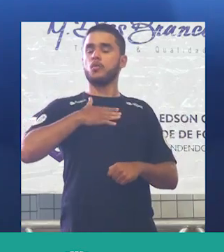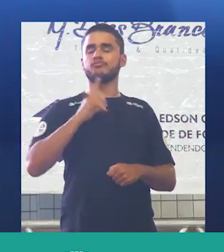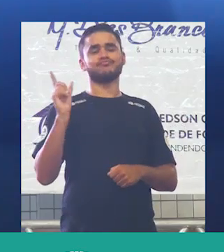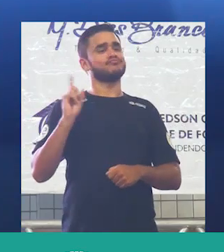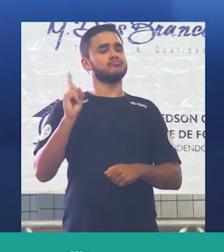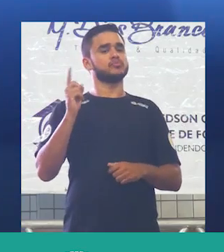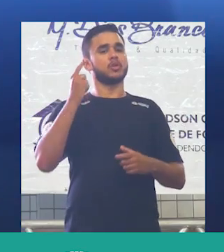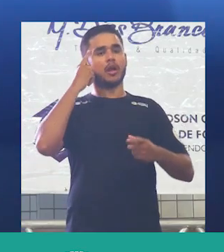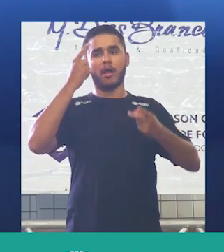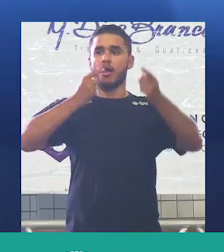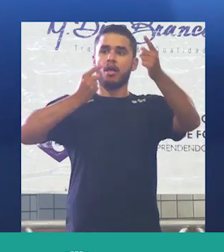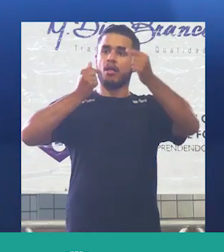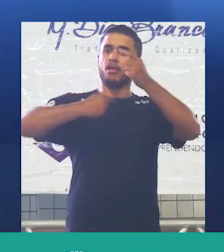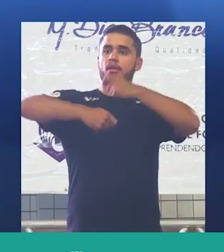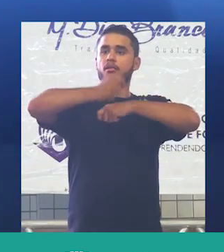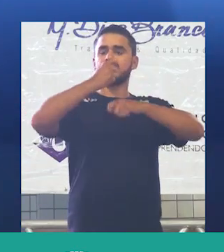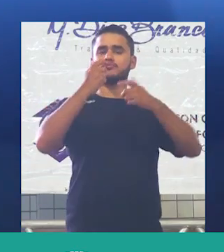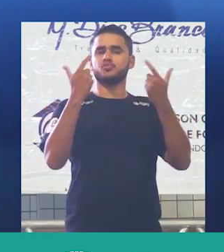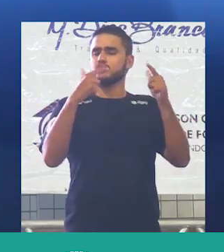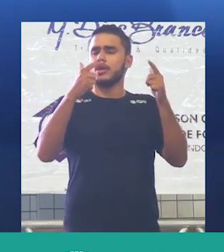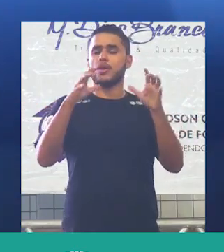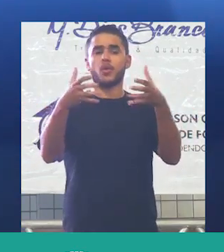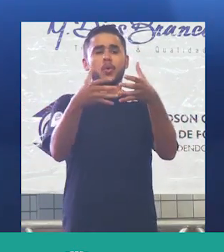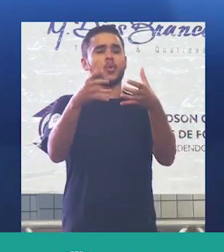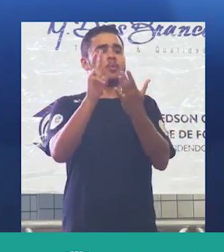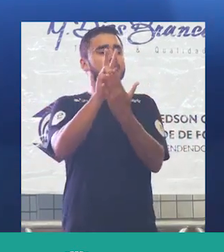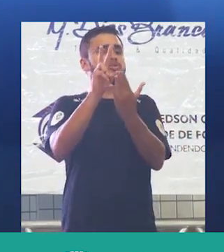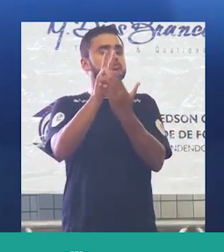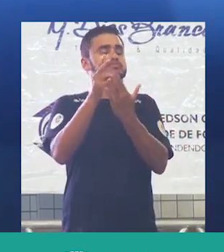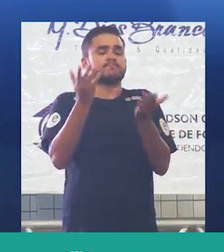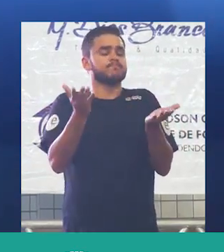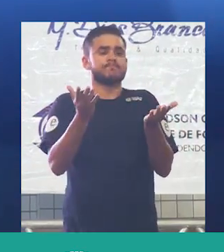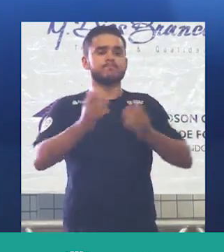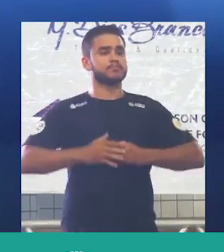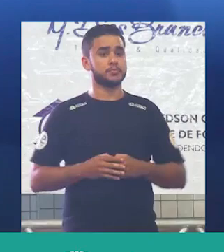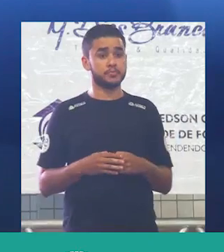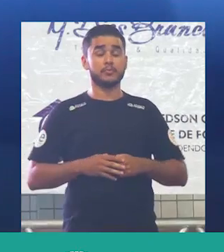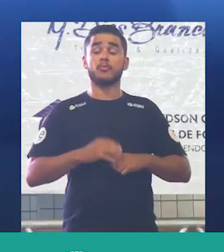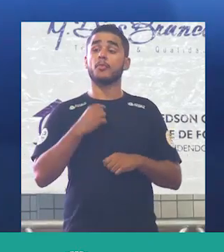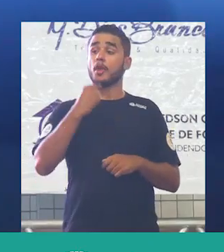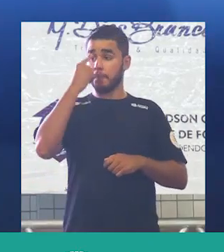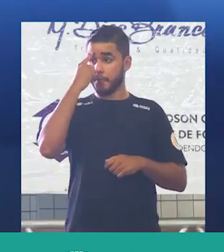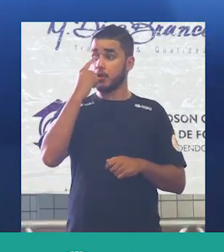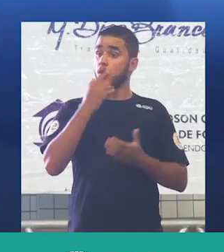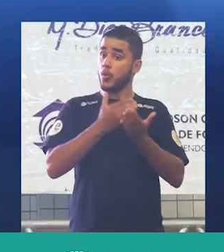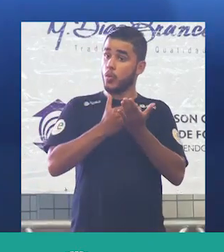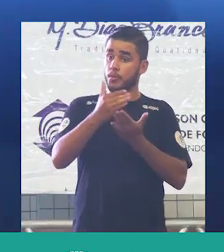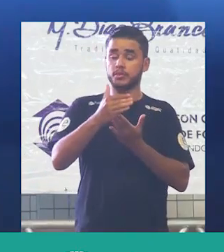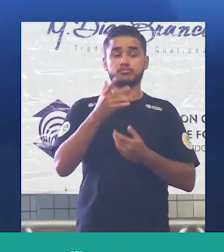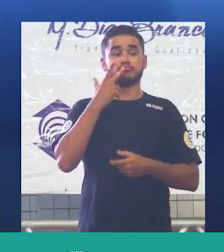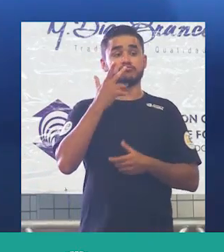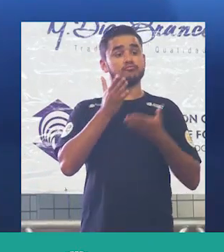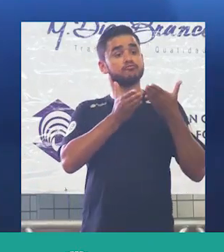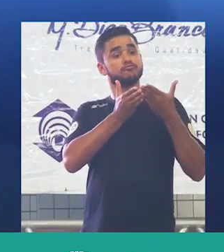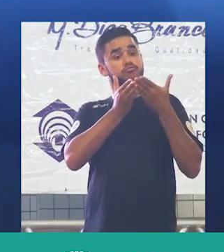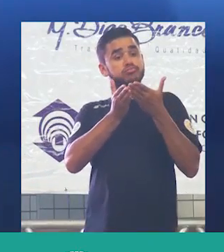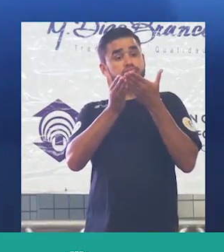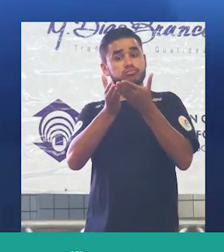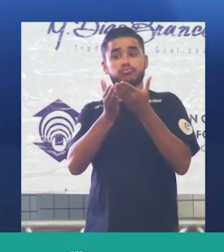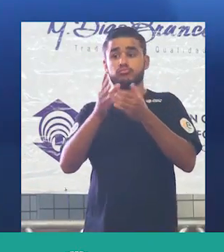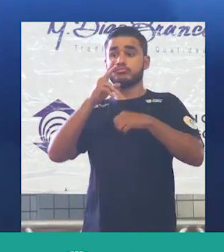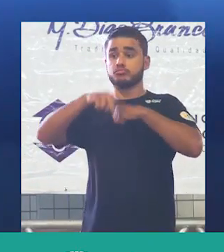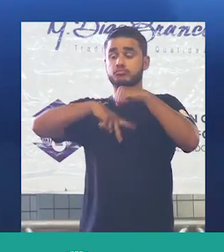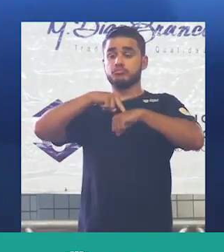de comercialização entre os índios. Por isso que o primeiro contato entre portugueses e